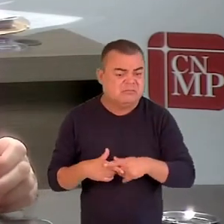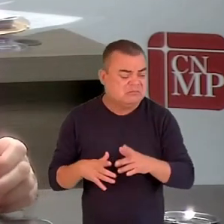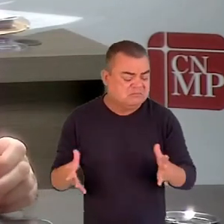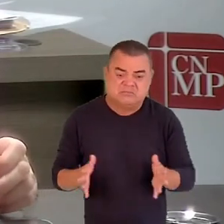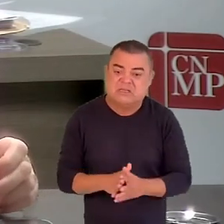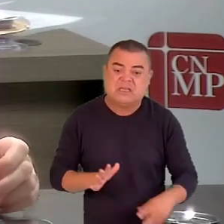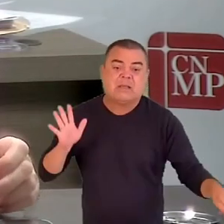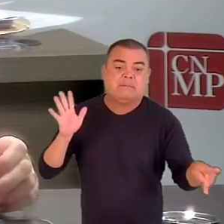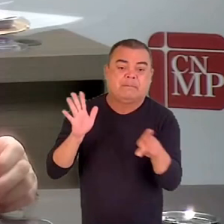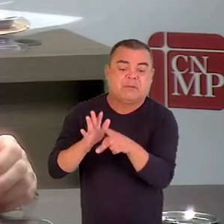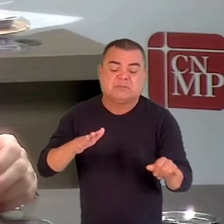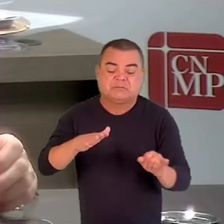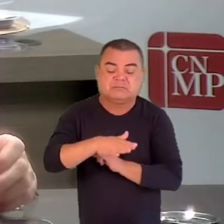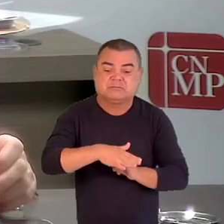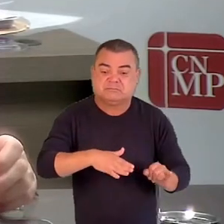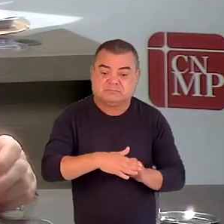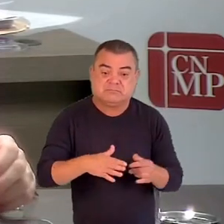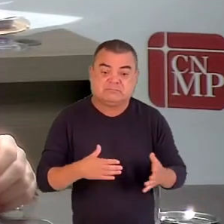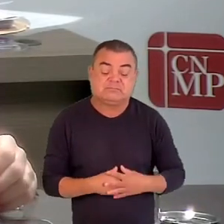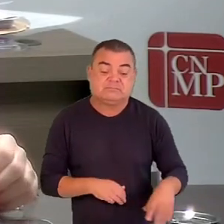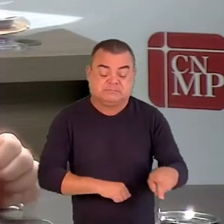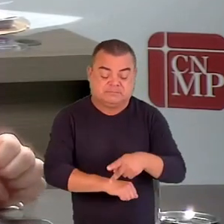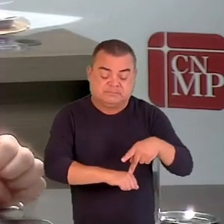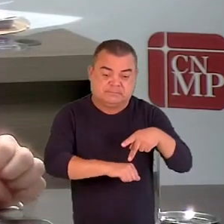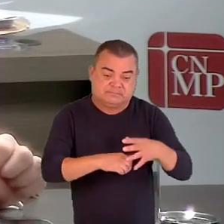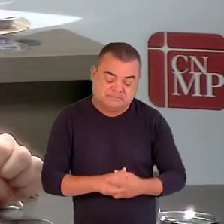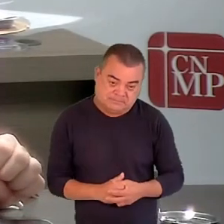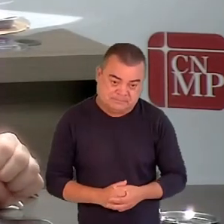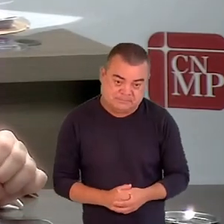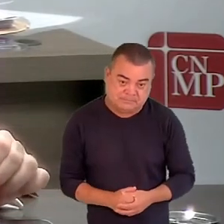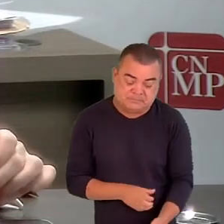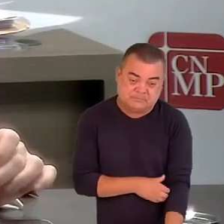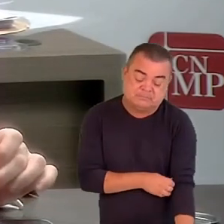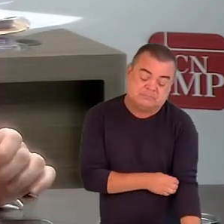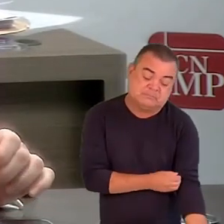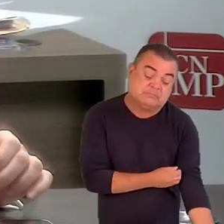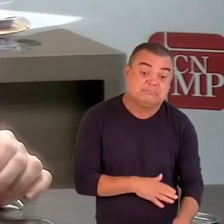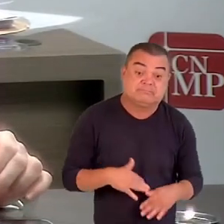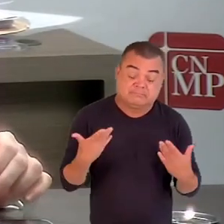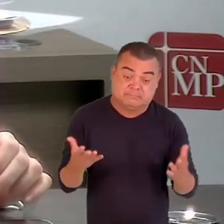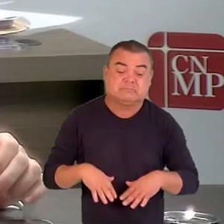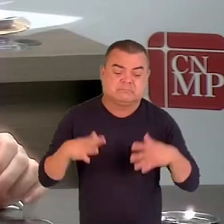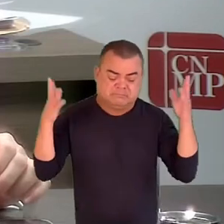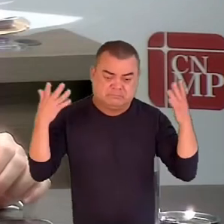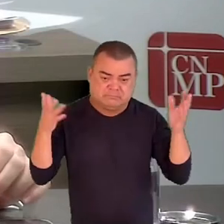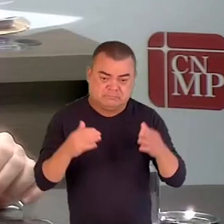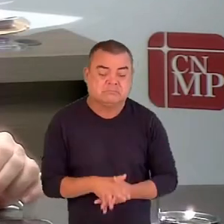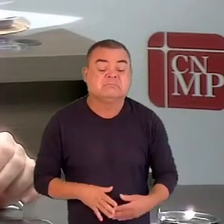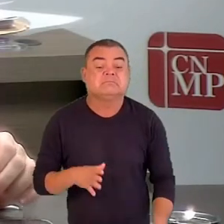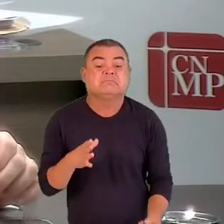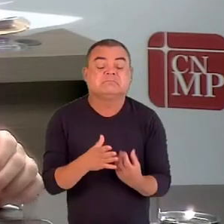própria institucionalidade do país. Desse modo, parabenizo pela iniciativa,